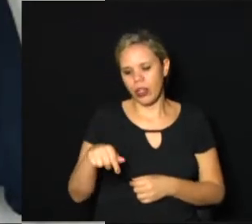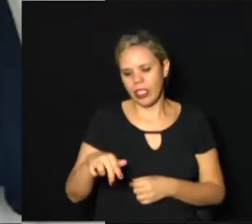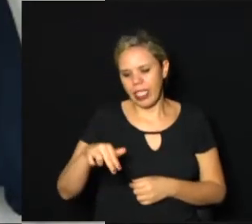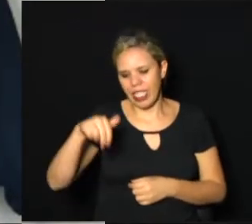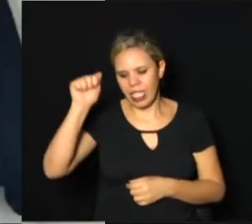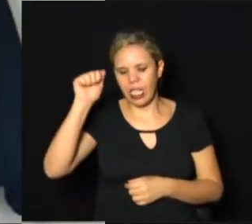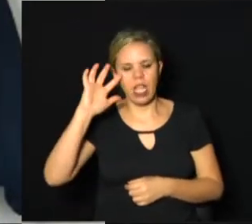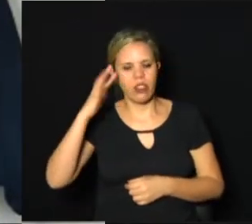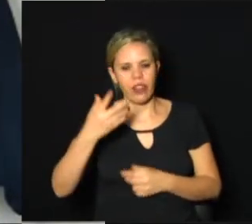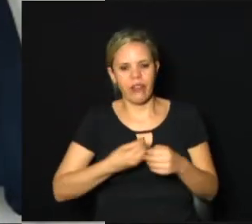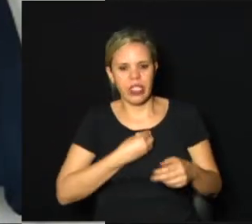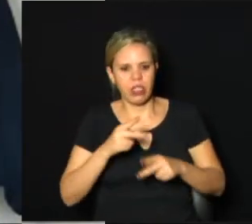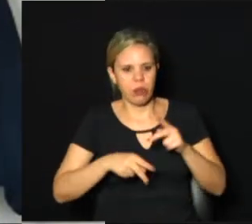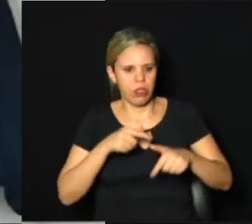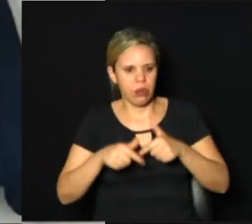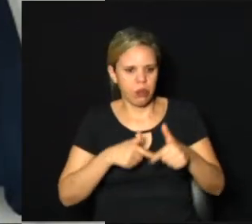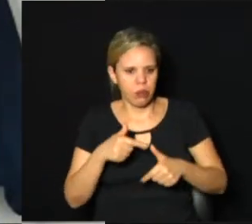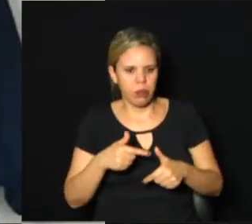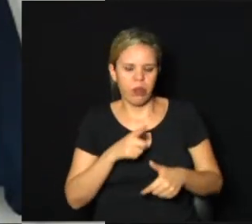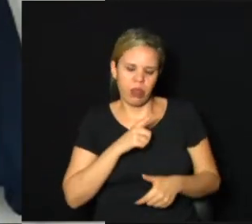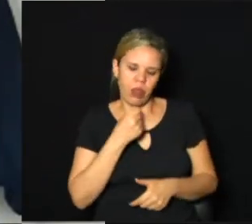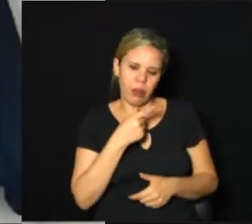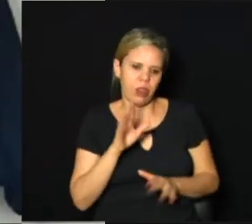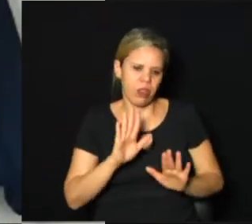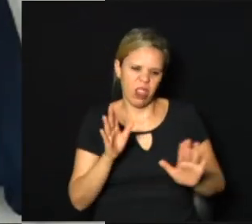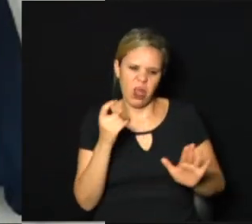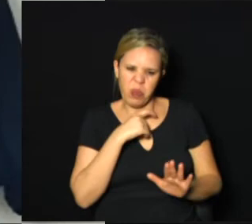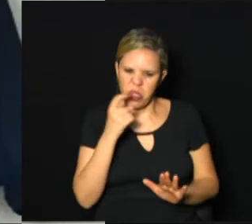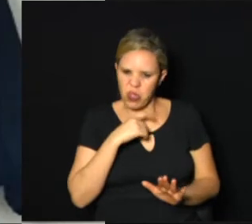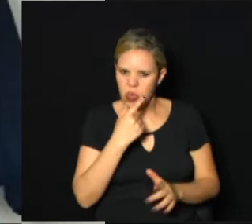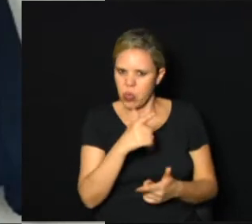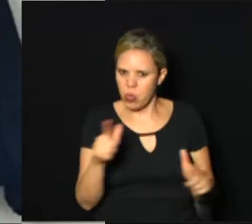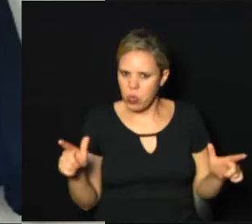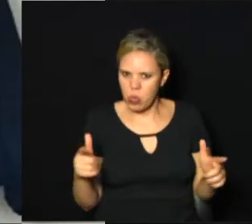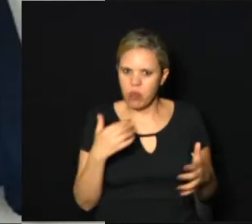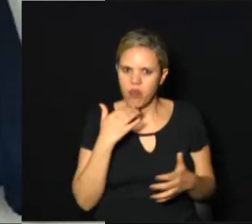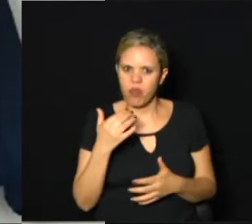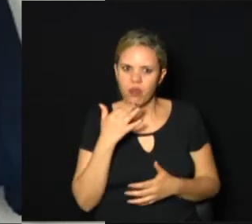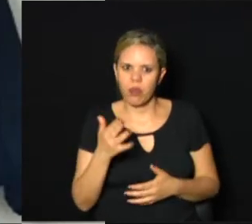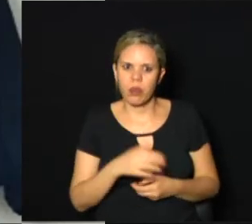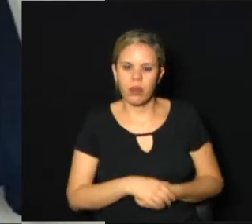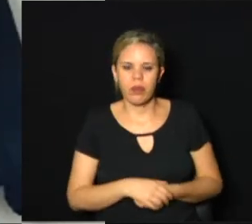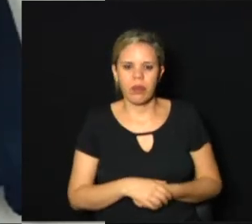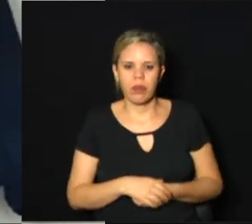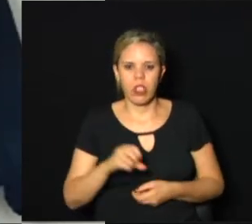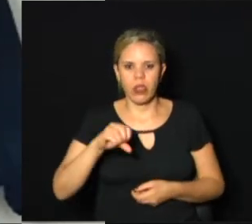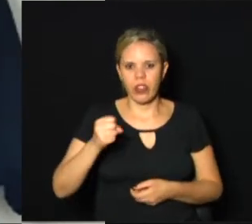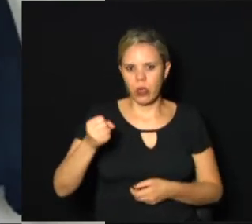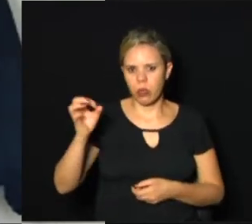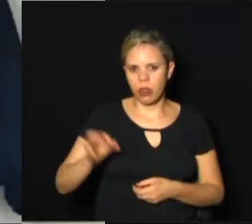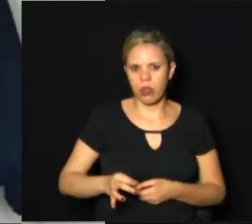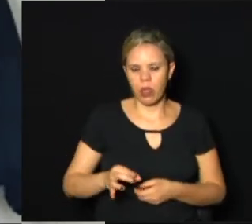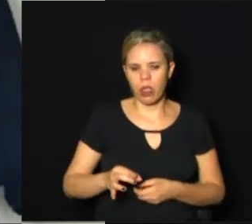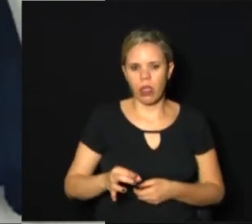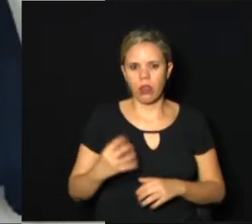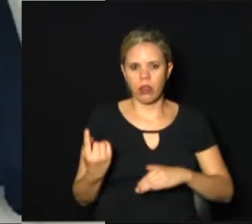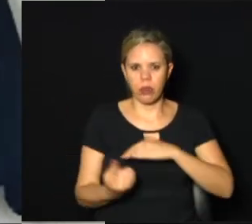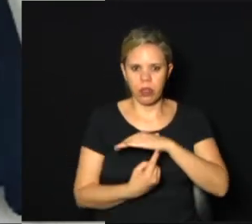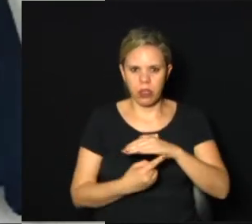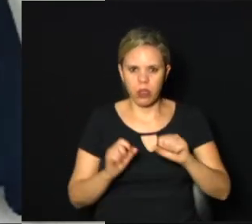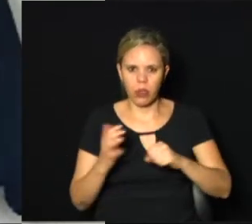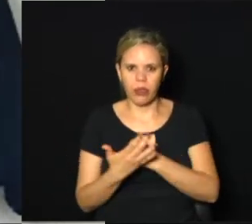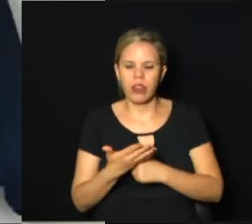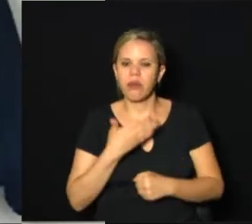então dava para ir trabalhar porque tem remédio. Mentira pura, não tem, não funciona. 98% dos pacientes com Covid melhora